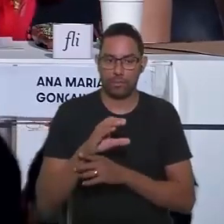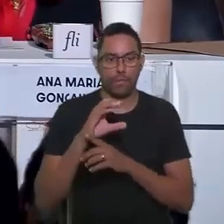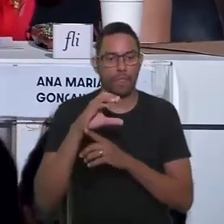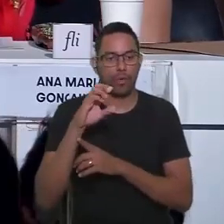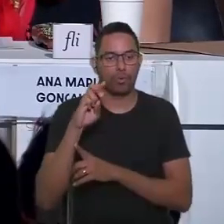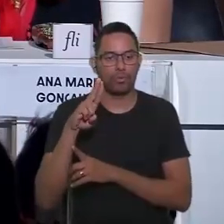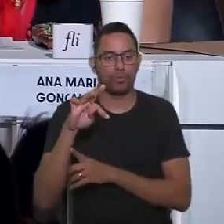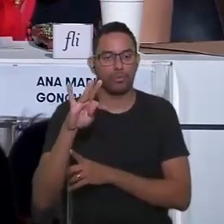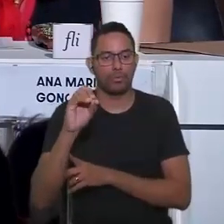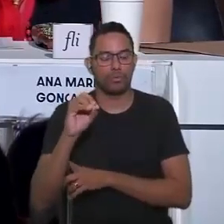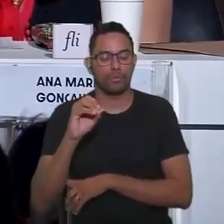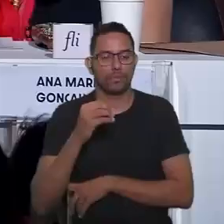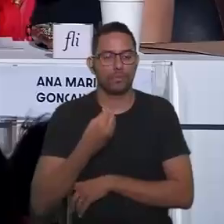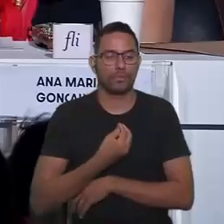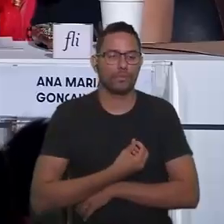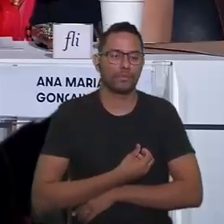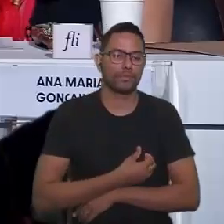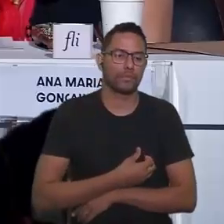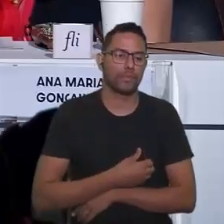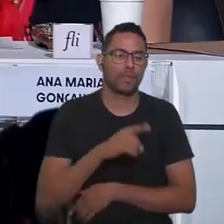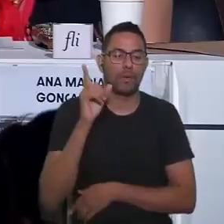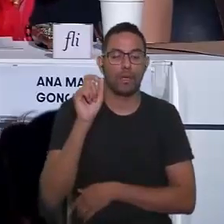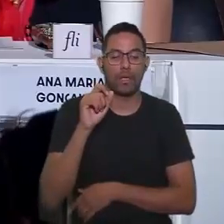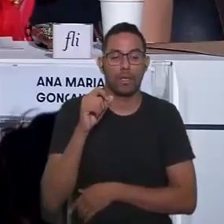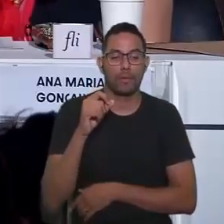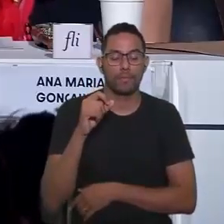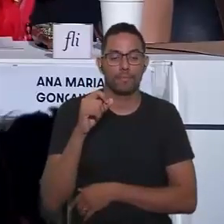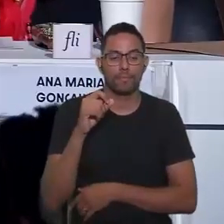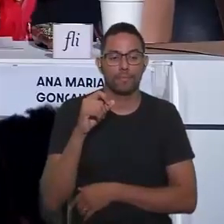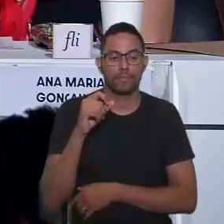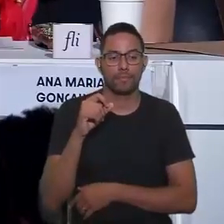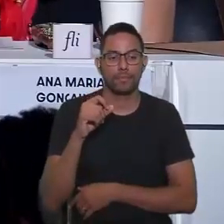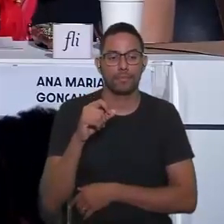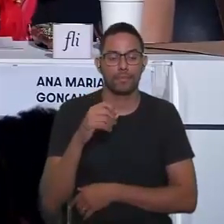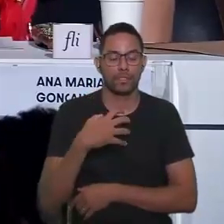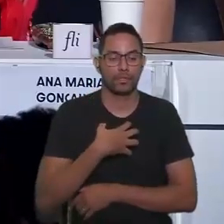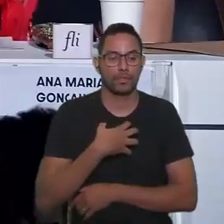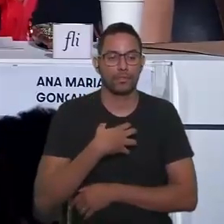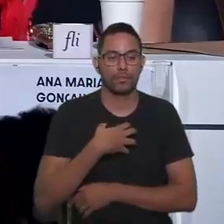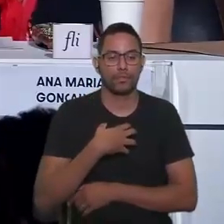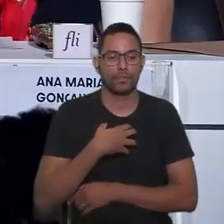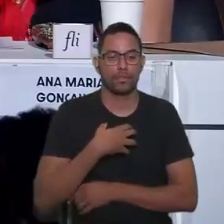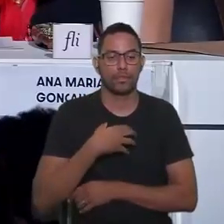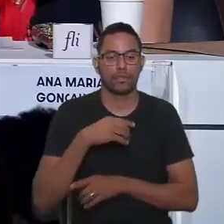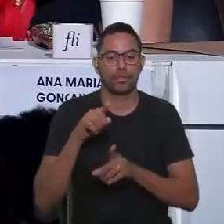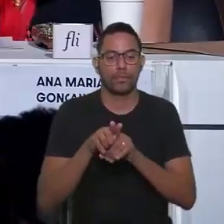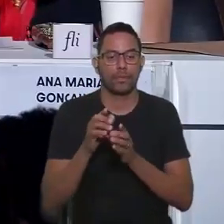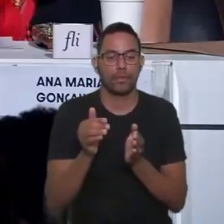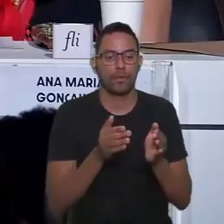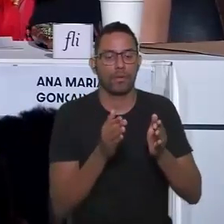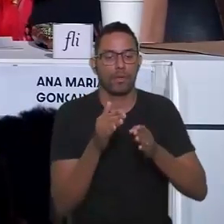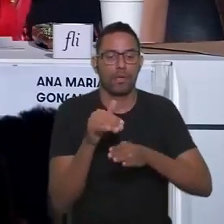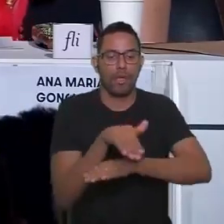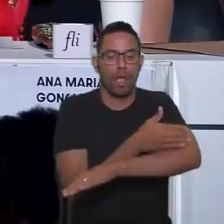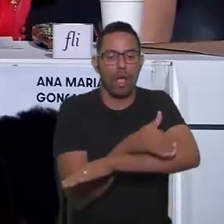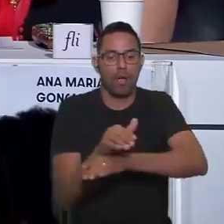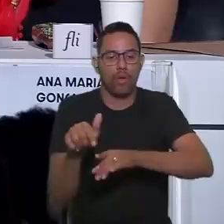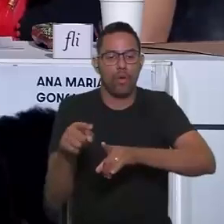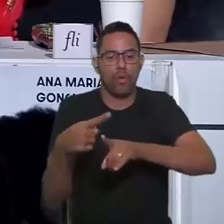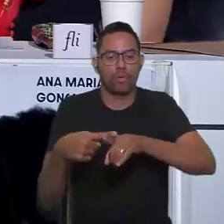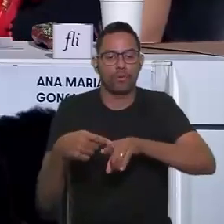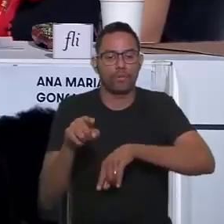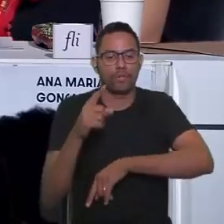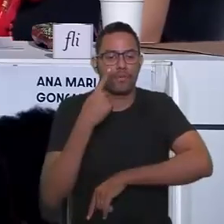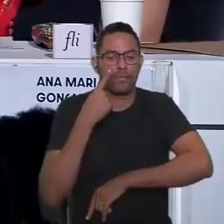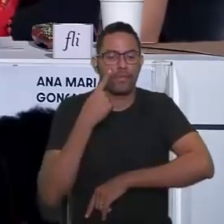a ambivalência, que é o que nos constitui como sujeitos e como encruzilhadas. Você já